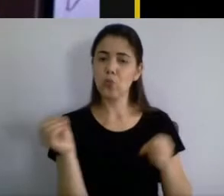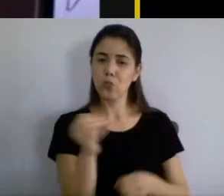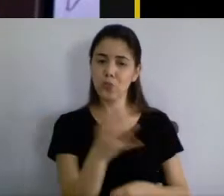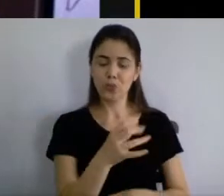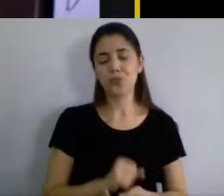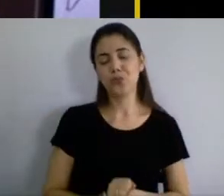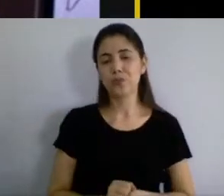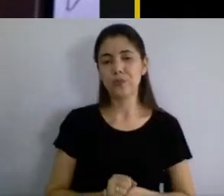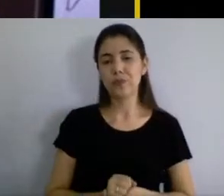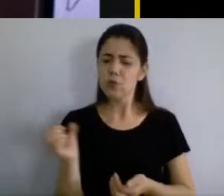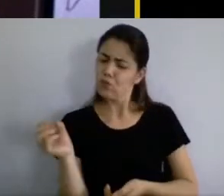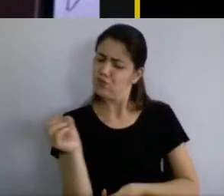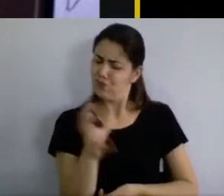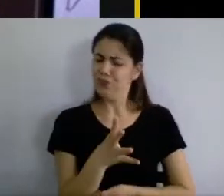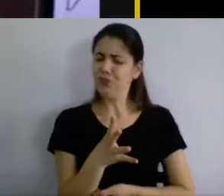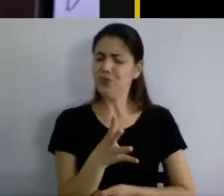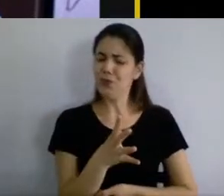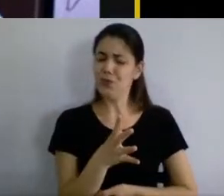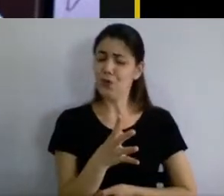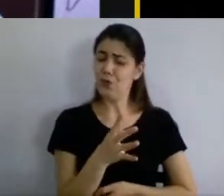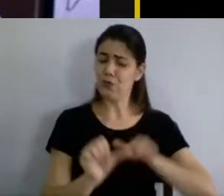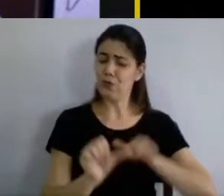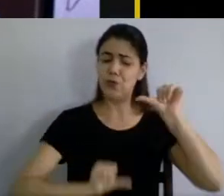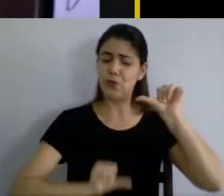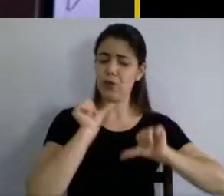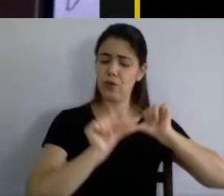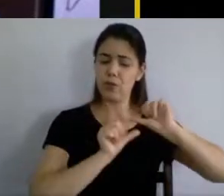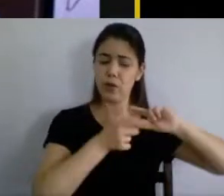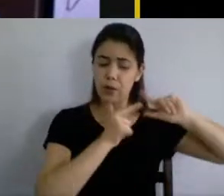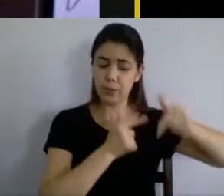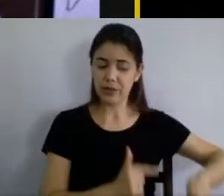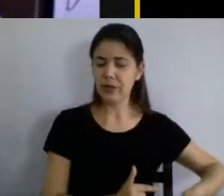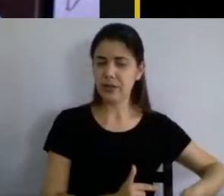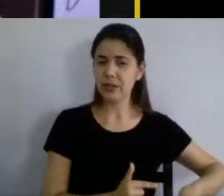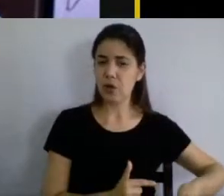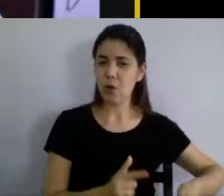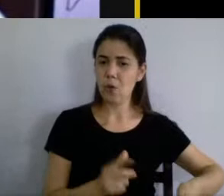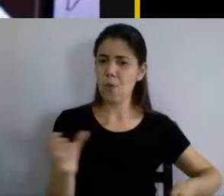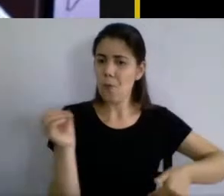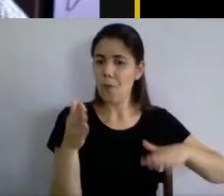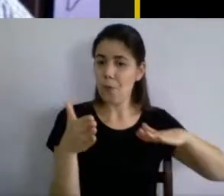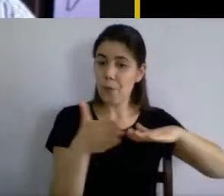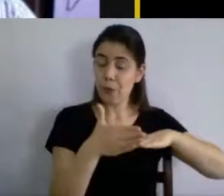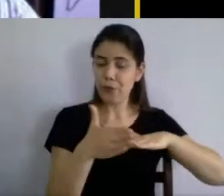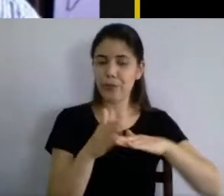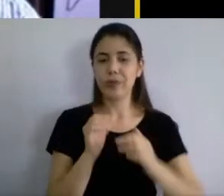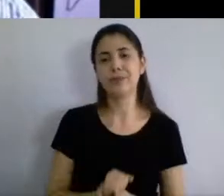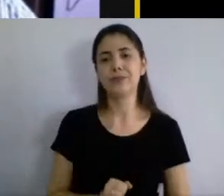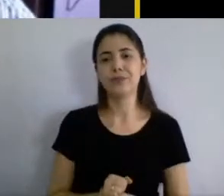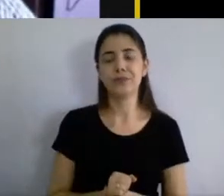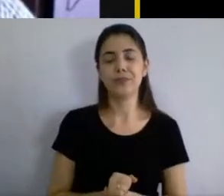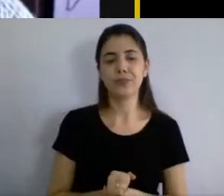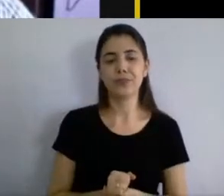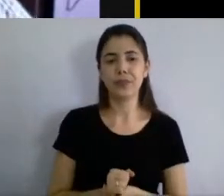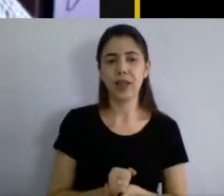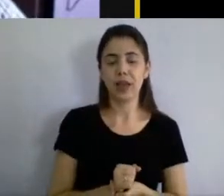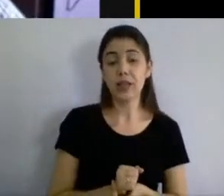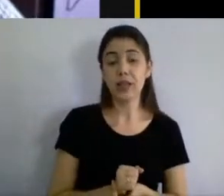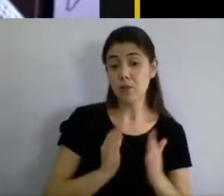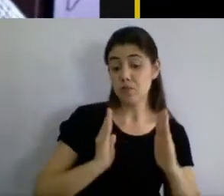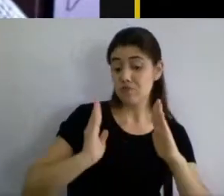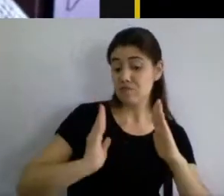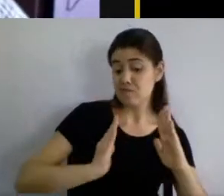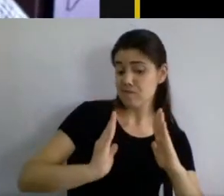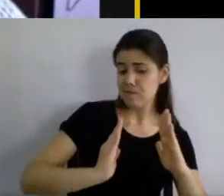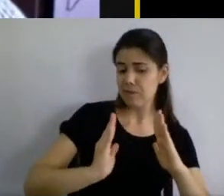o novo virou até uma tradição moderna. Quer dizer, enquanto durou, então, a noção de